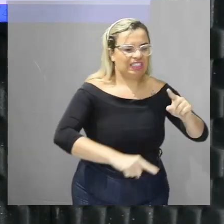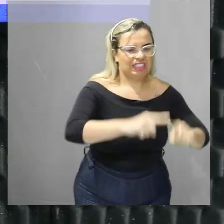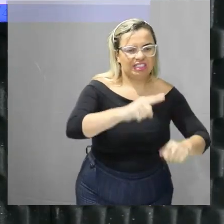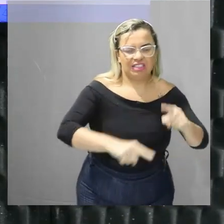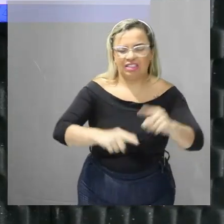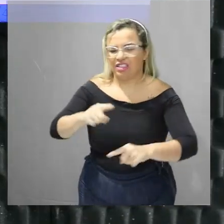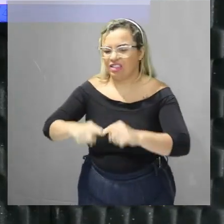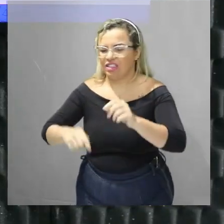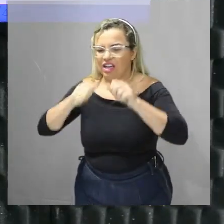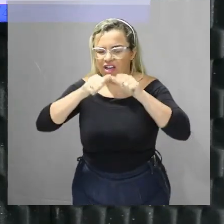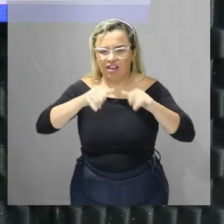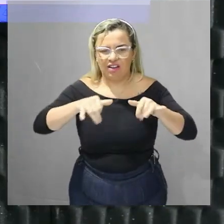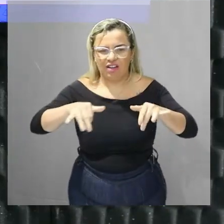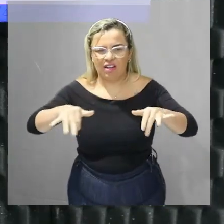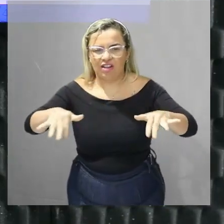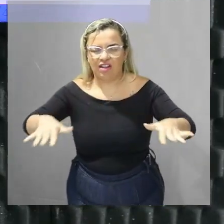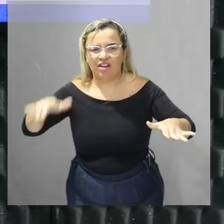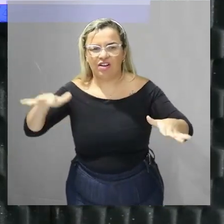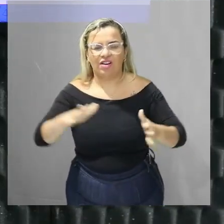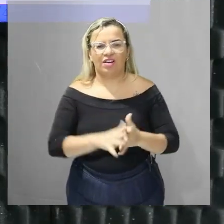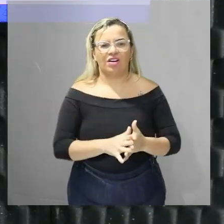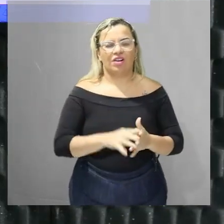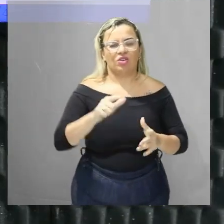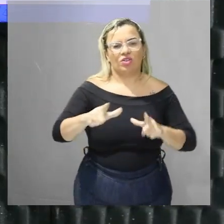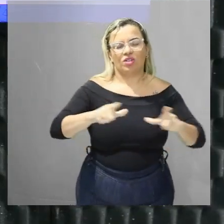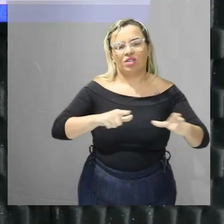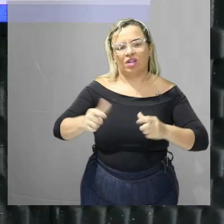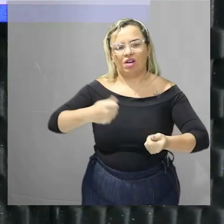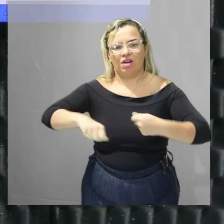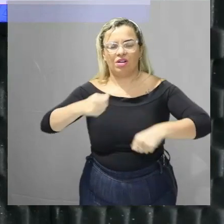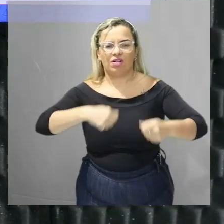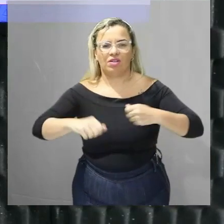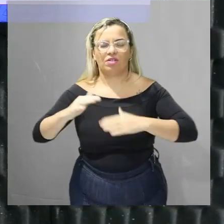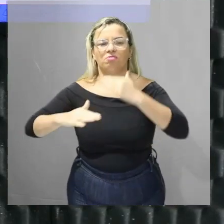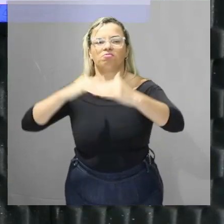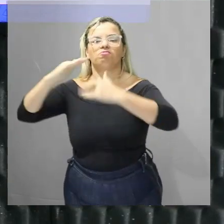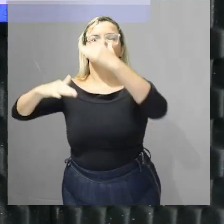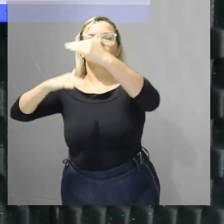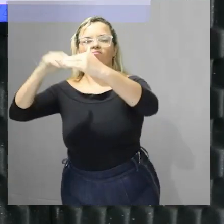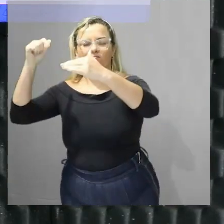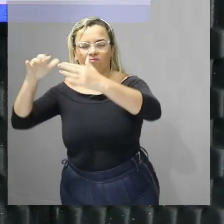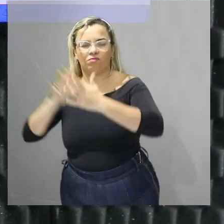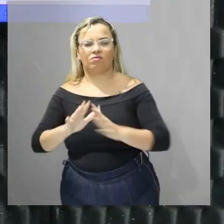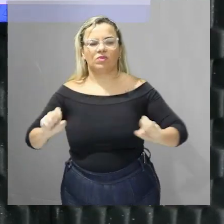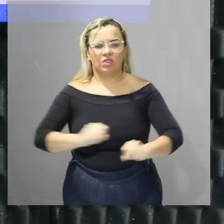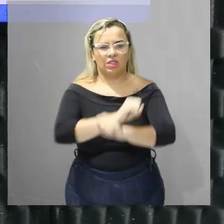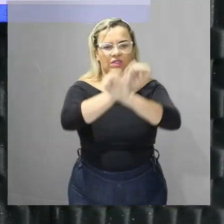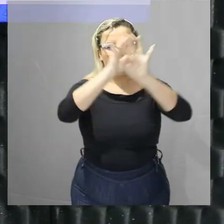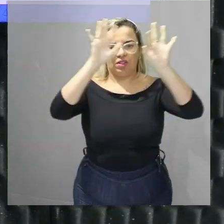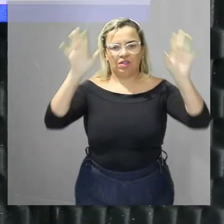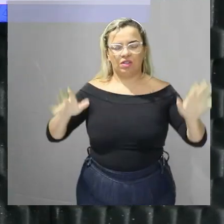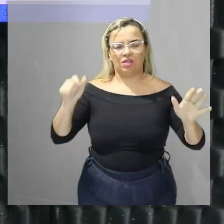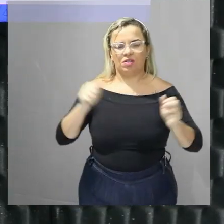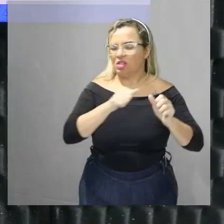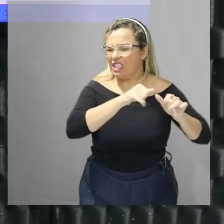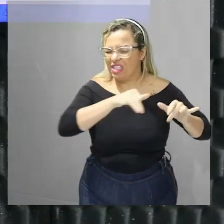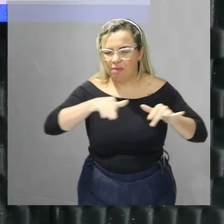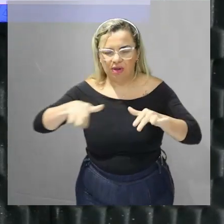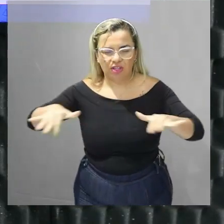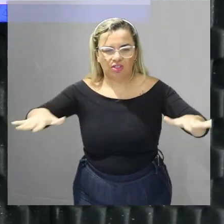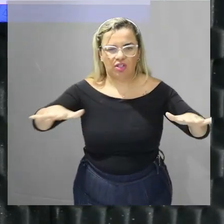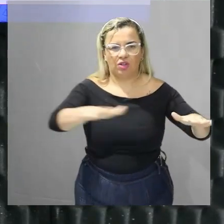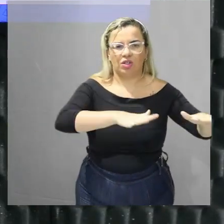buscar expandir aí as atividades econômicas, tá certo? Ele deixa isso muito claro, máquinas para produzir riquezas e